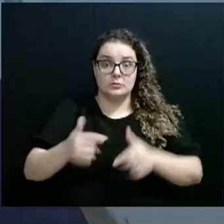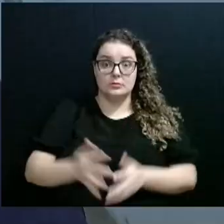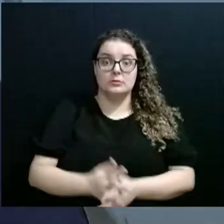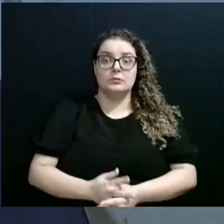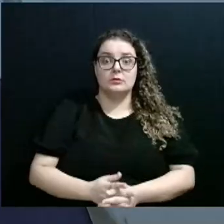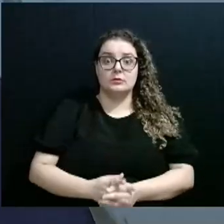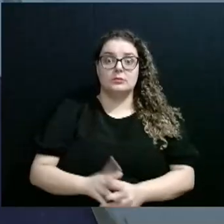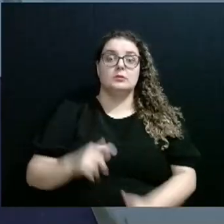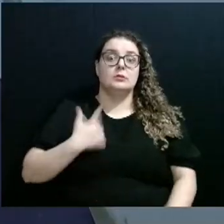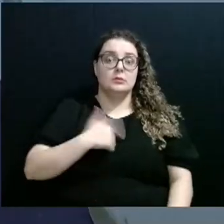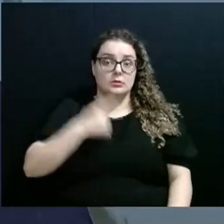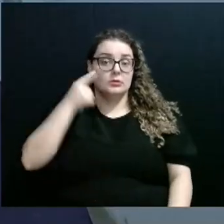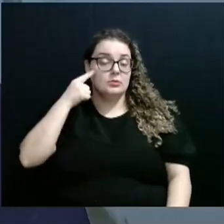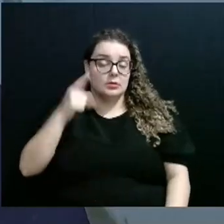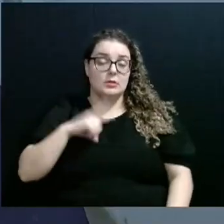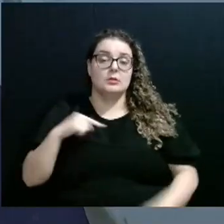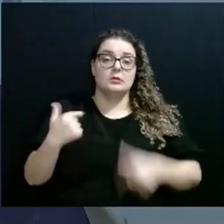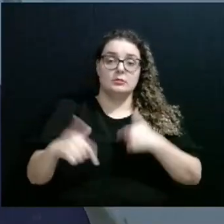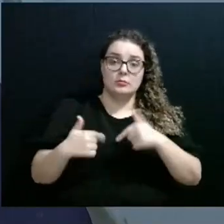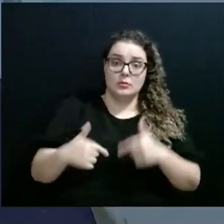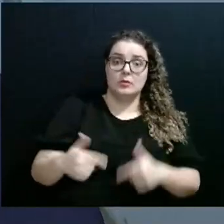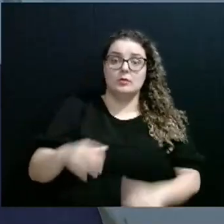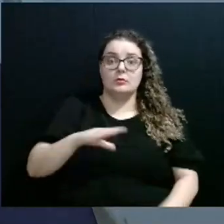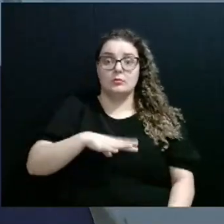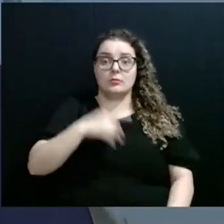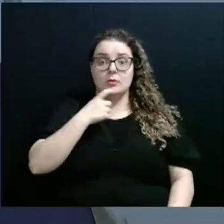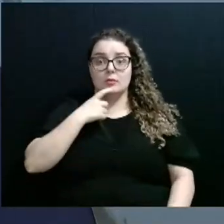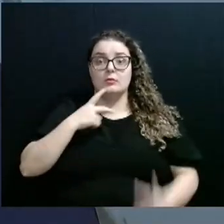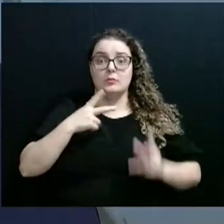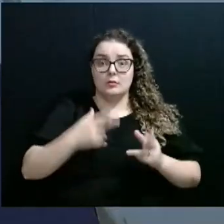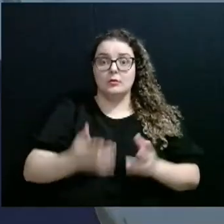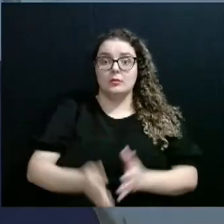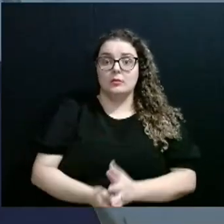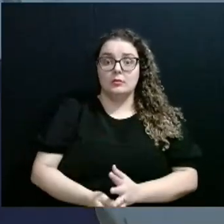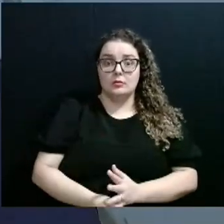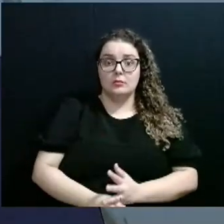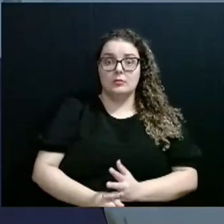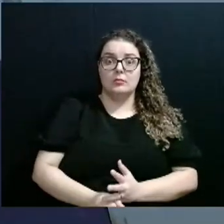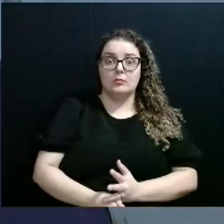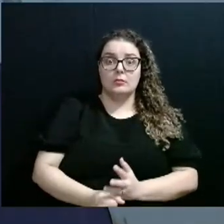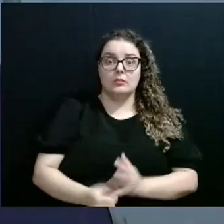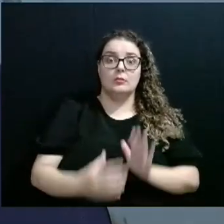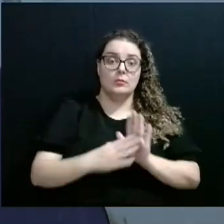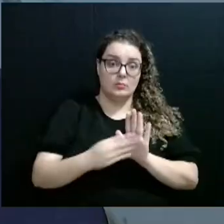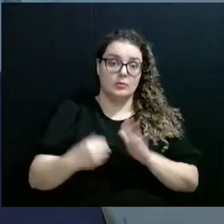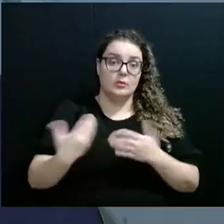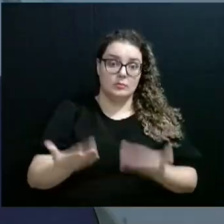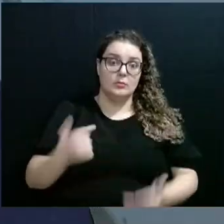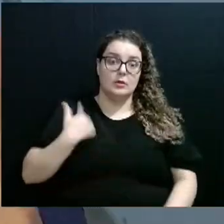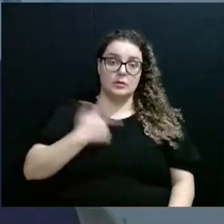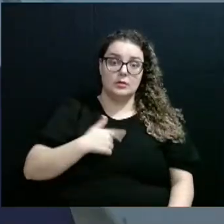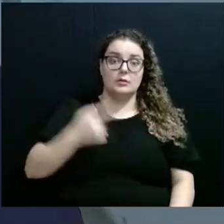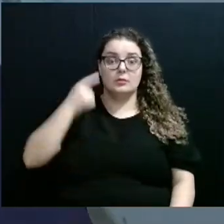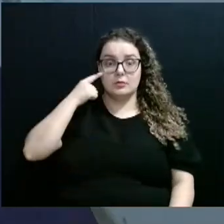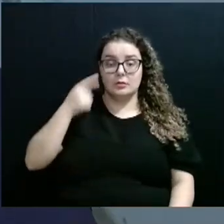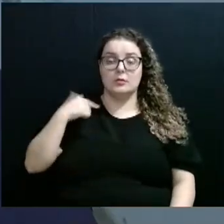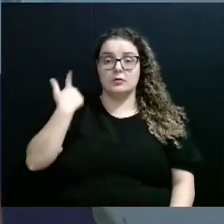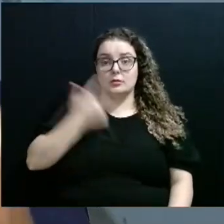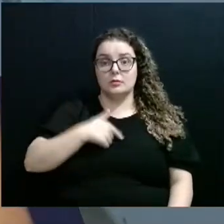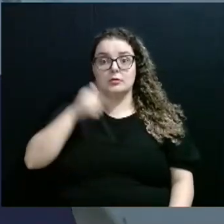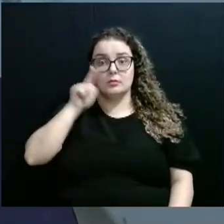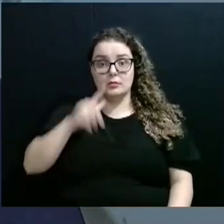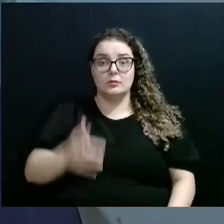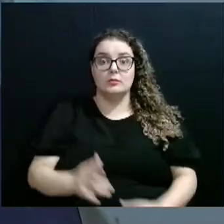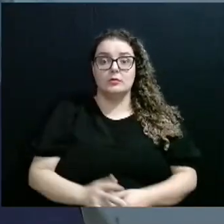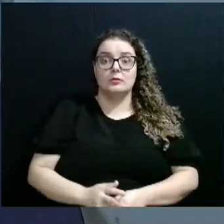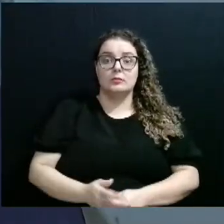temos trabalhado Campinas como um modelo, mas que nossa ideia é que a gente consiga apresentar